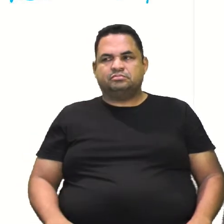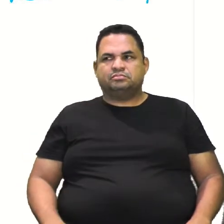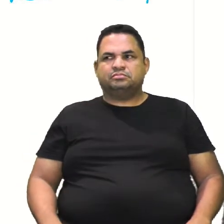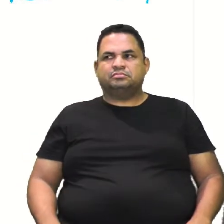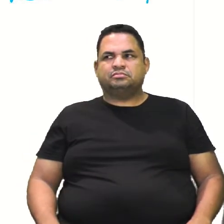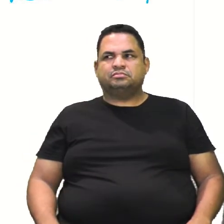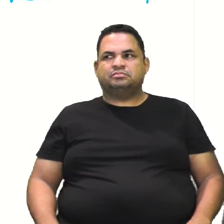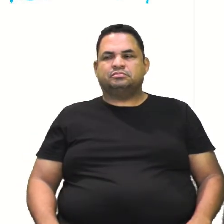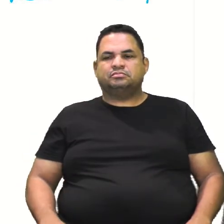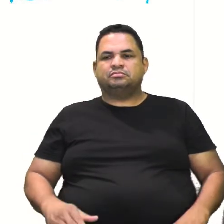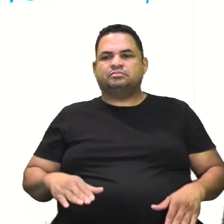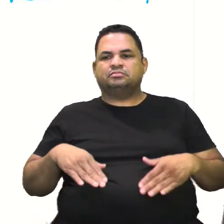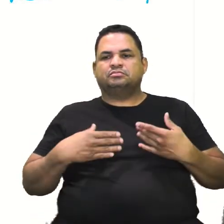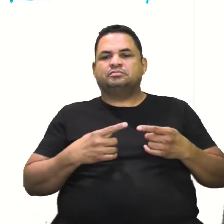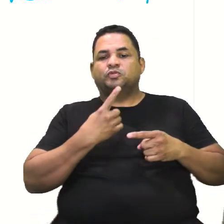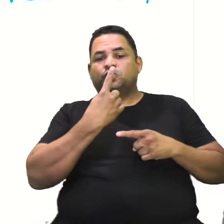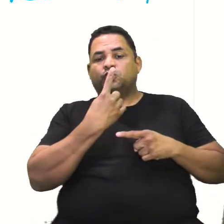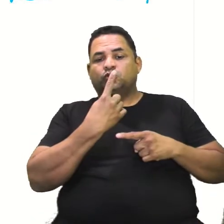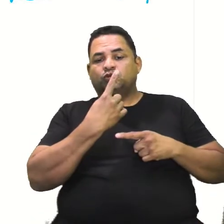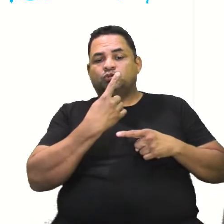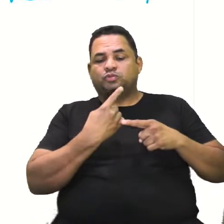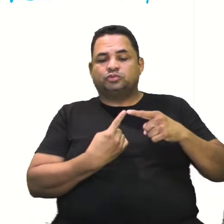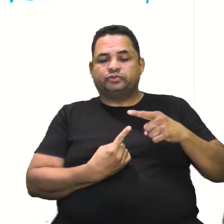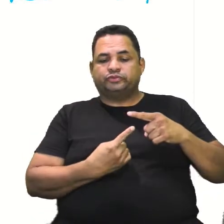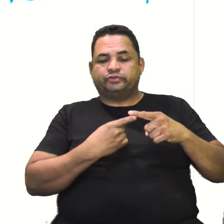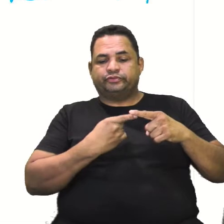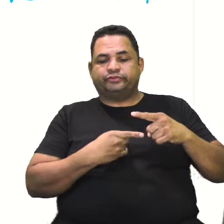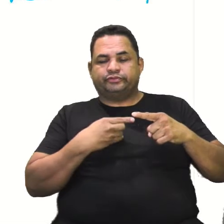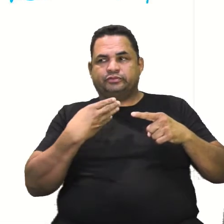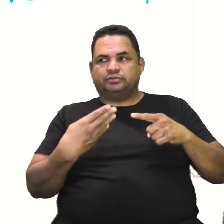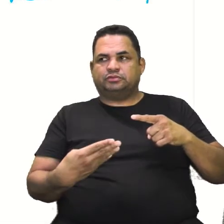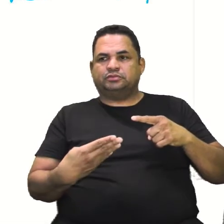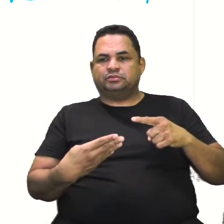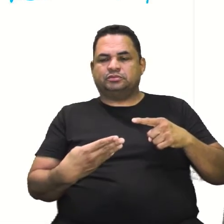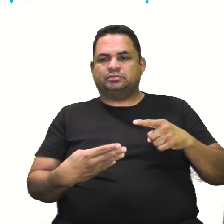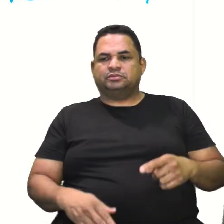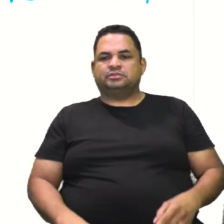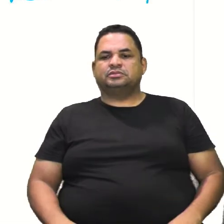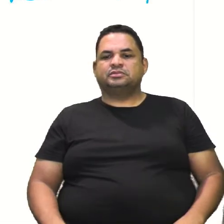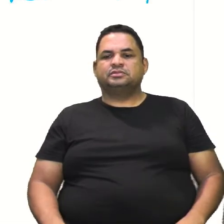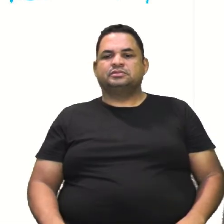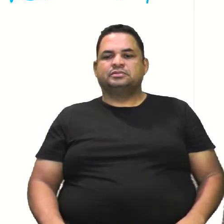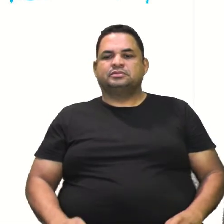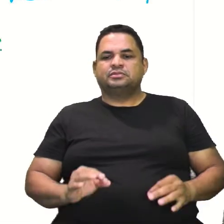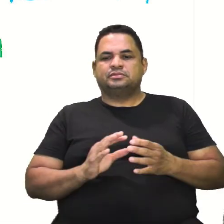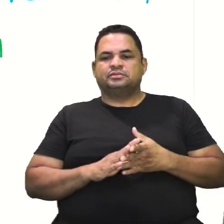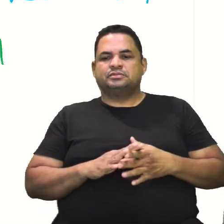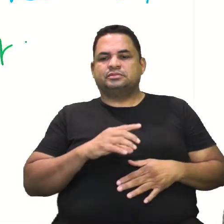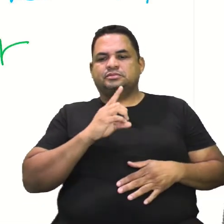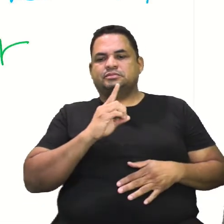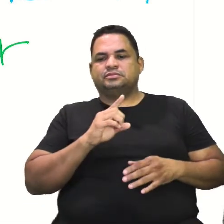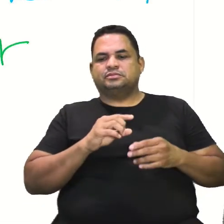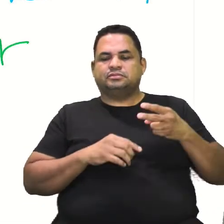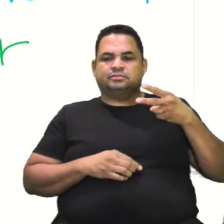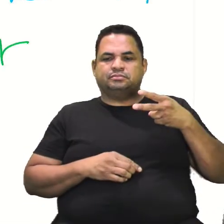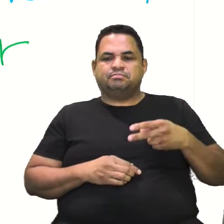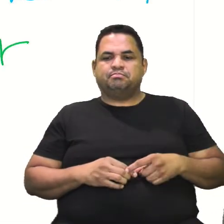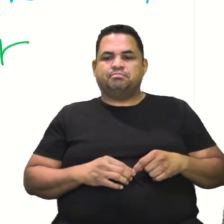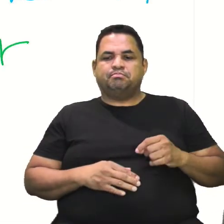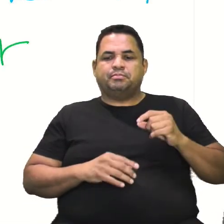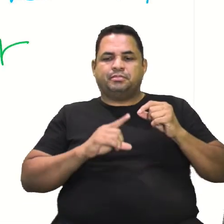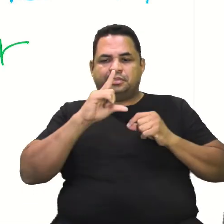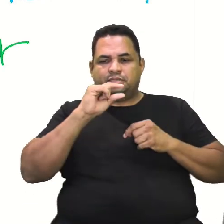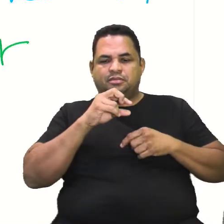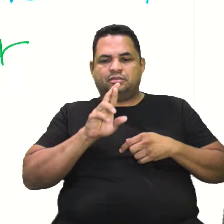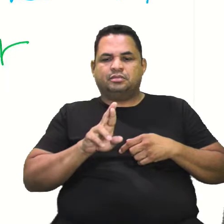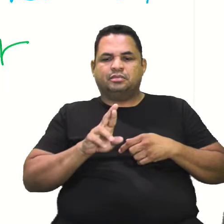2,2. Né? Agora eu tenho 1 para dividir para 1,4. Então, com certeza, a minha distância é menor que o meu